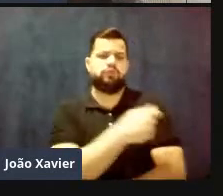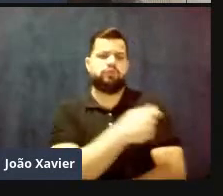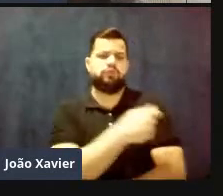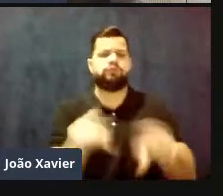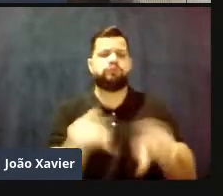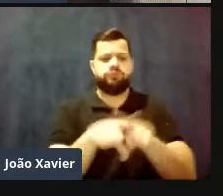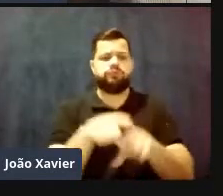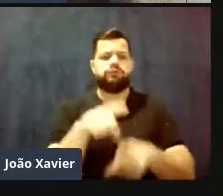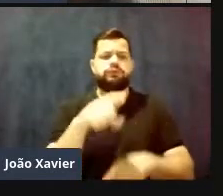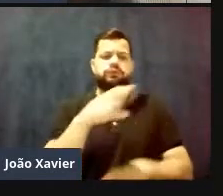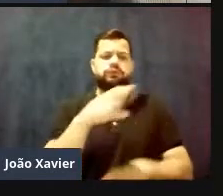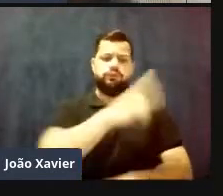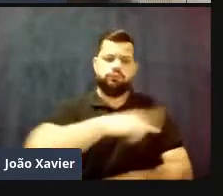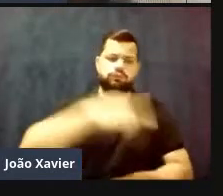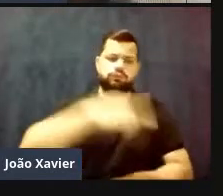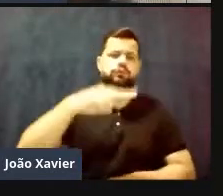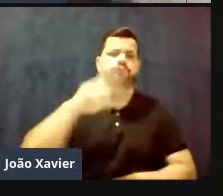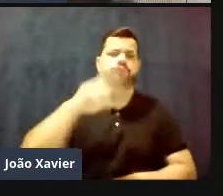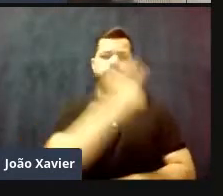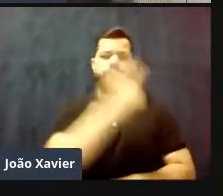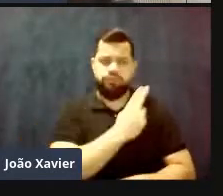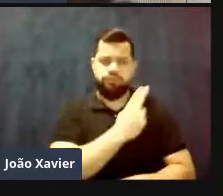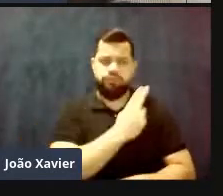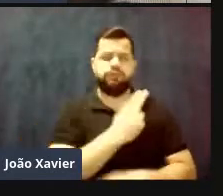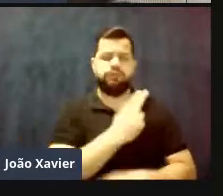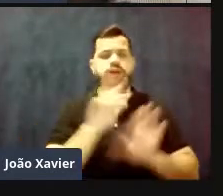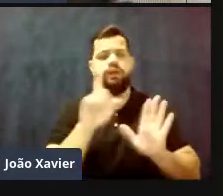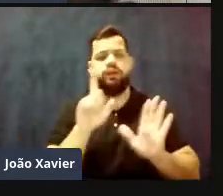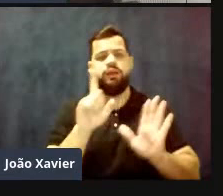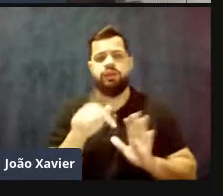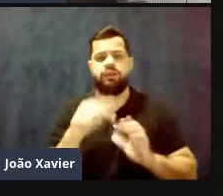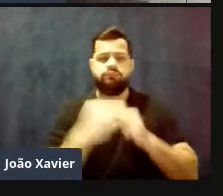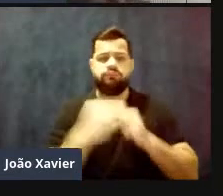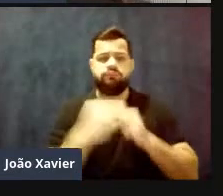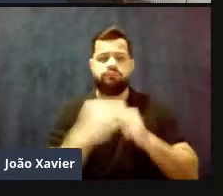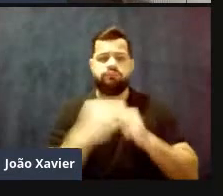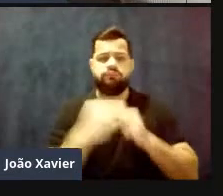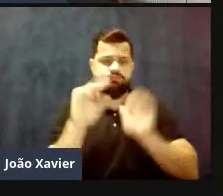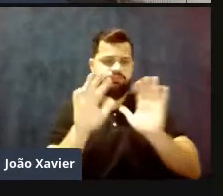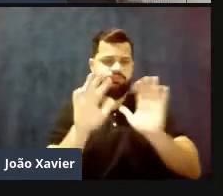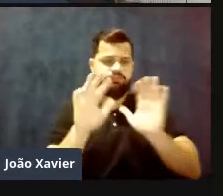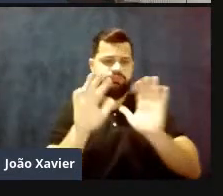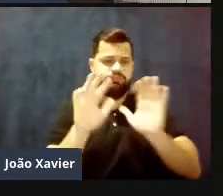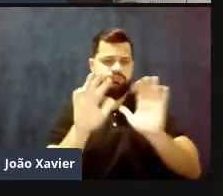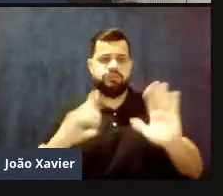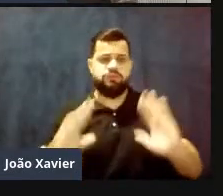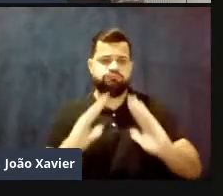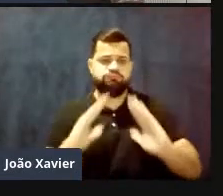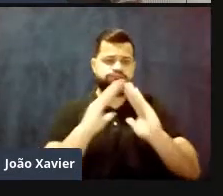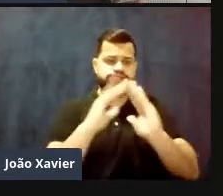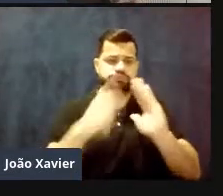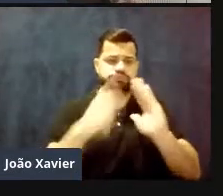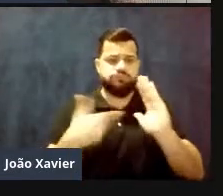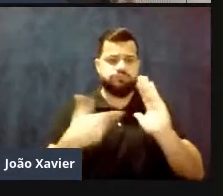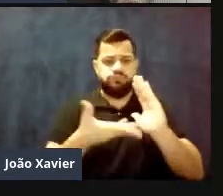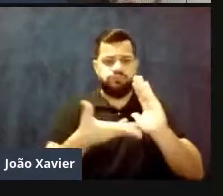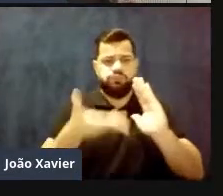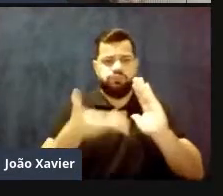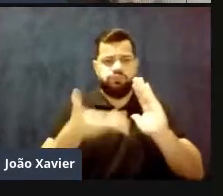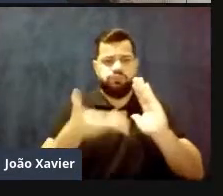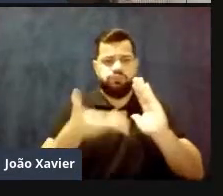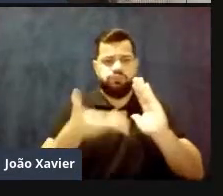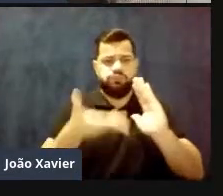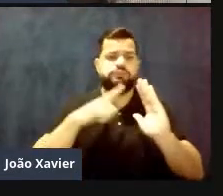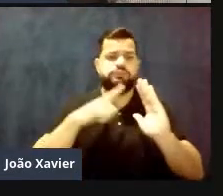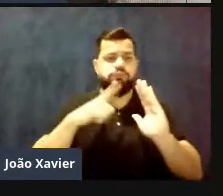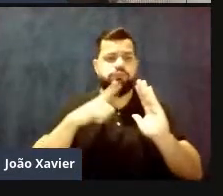cuidado nutricional, ele é uma pirâmide onde existem uma base e uma cadeia evolutiva, né? O nosso paciente, a partir do momento em que ele chega,